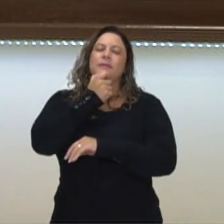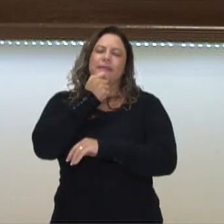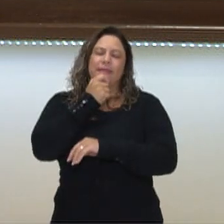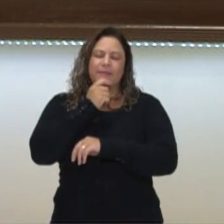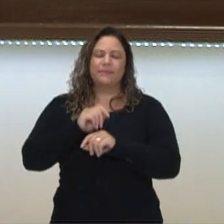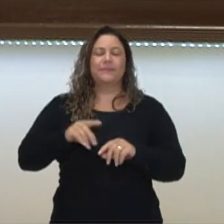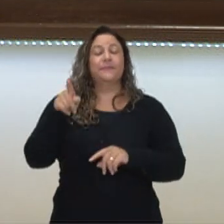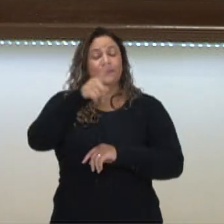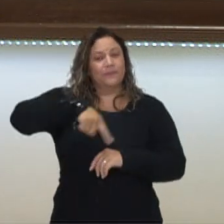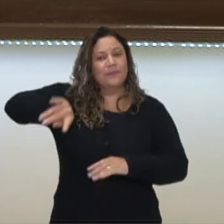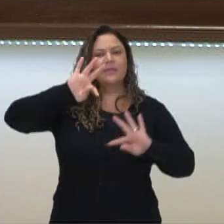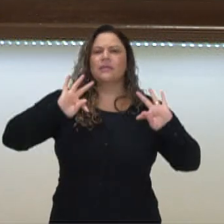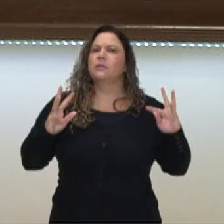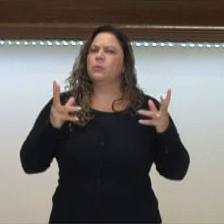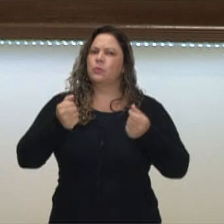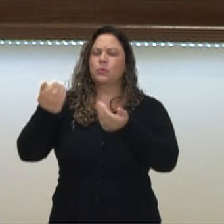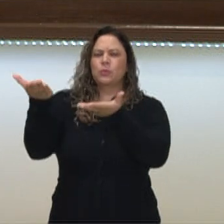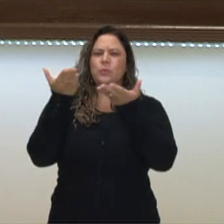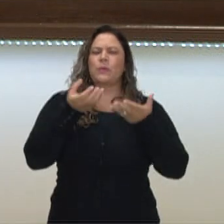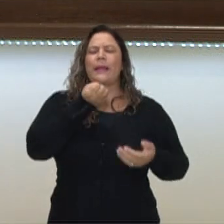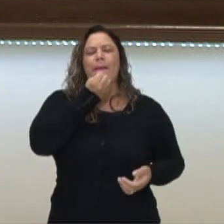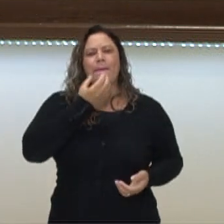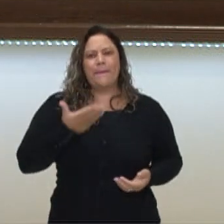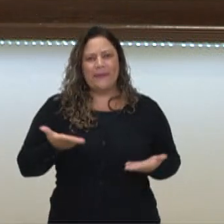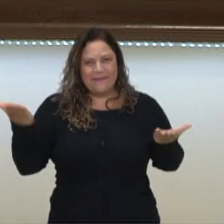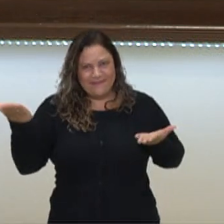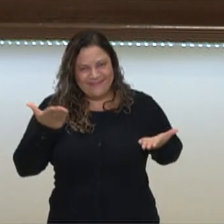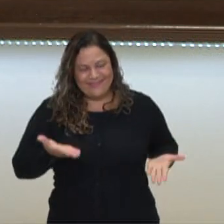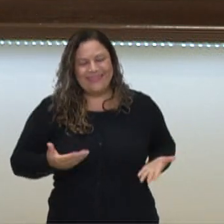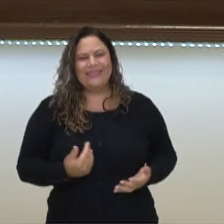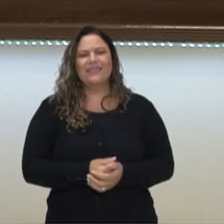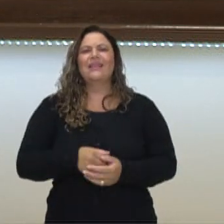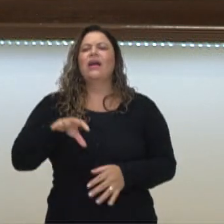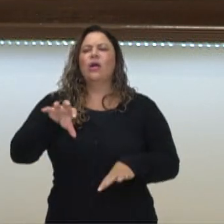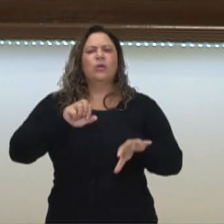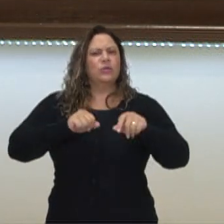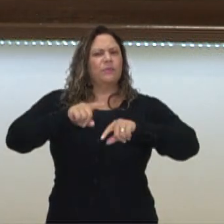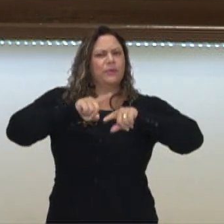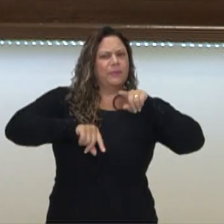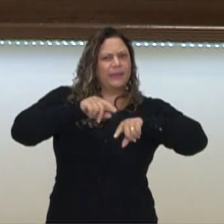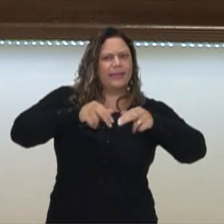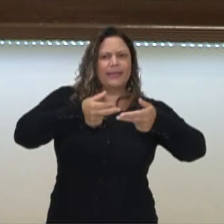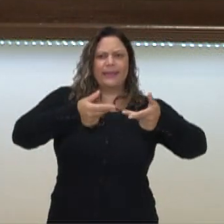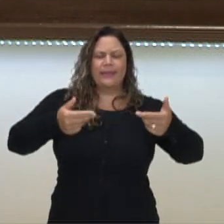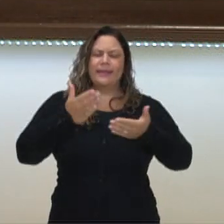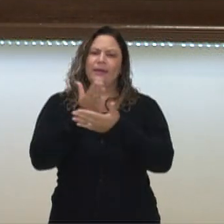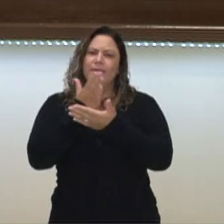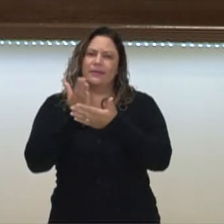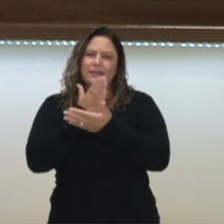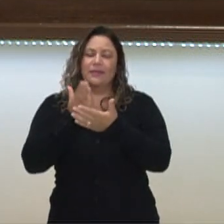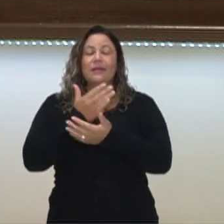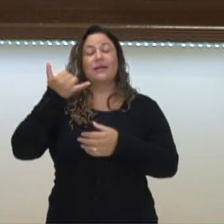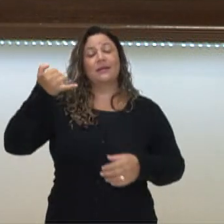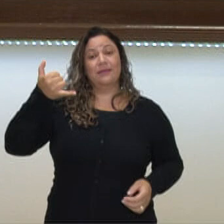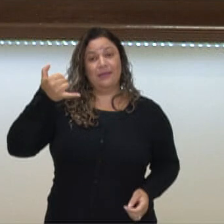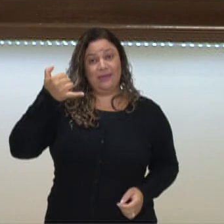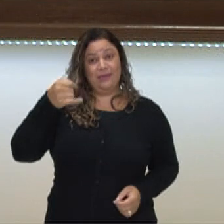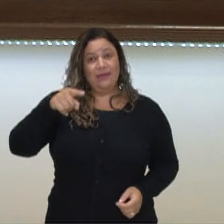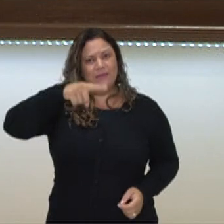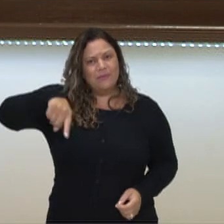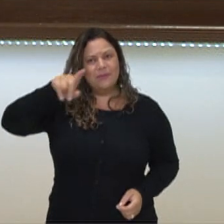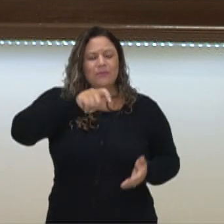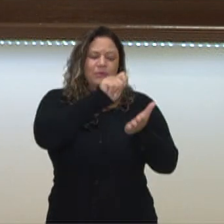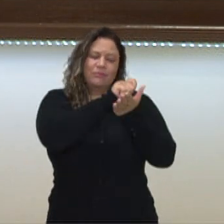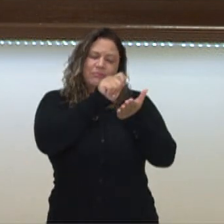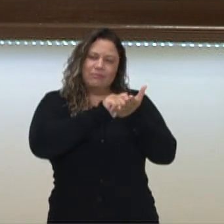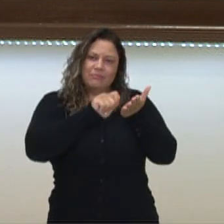todos bem-vindos à nossa aula de inglês. E aí, já pegou seu material? Pegue seu caderno, sua caneta, para que você possa fazer as